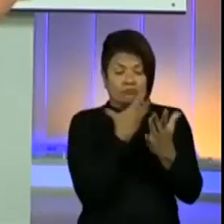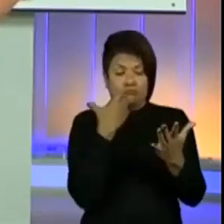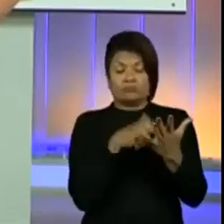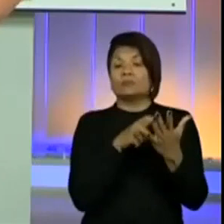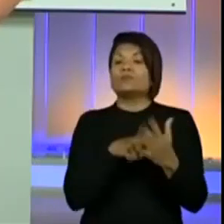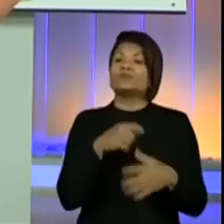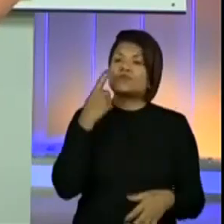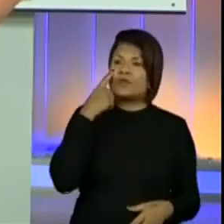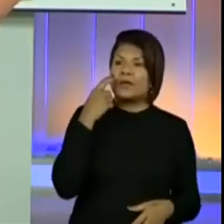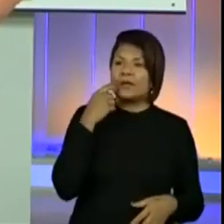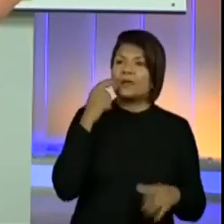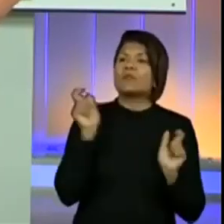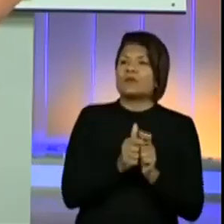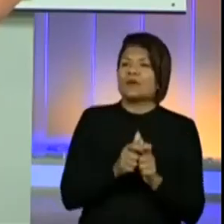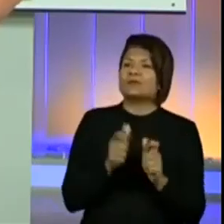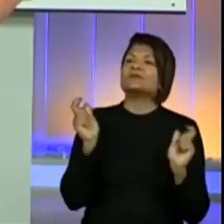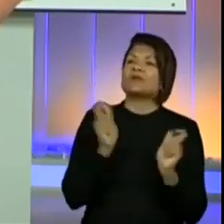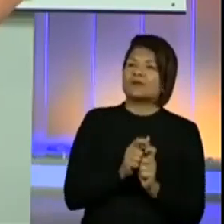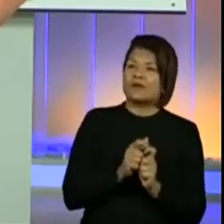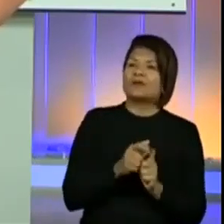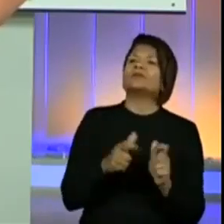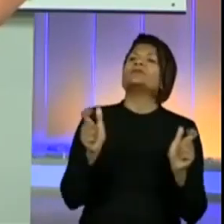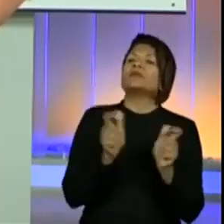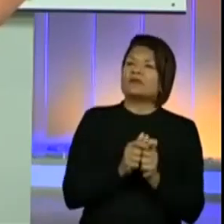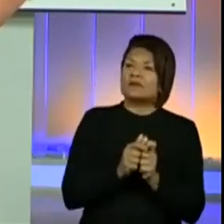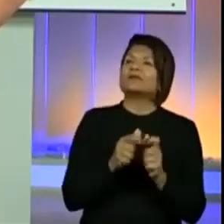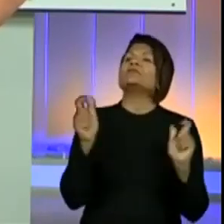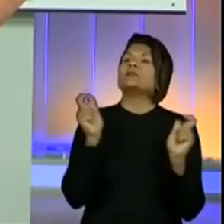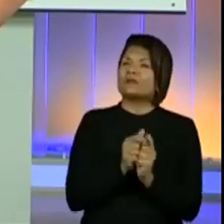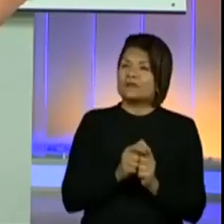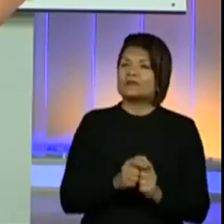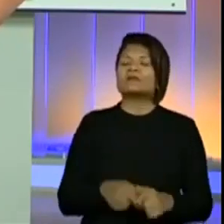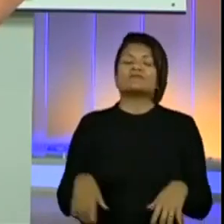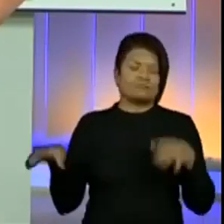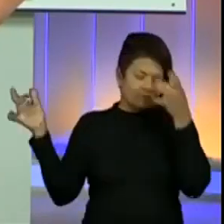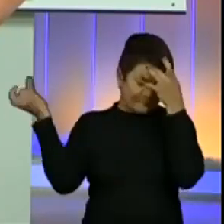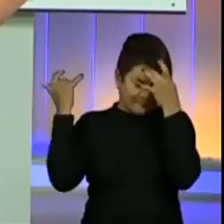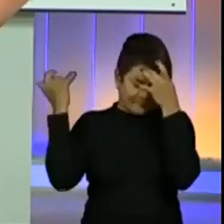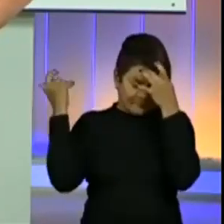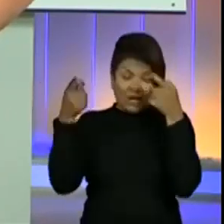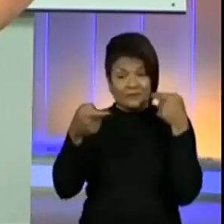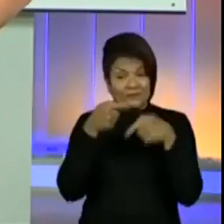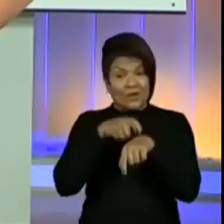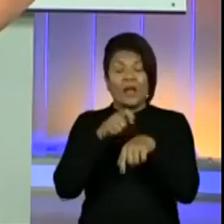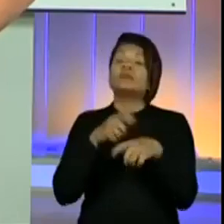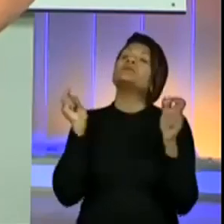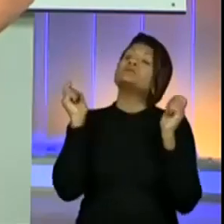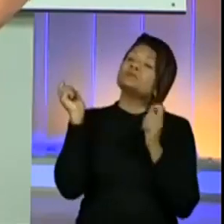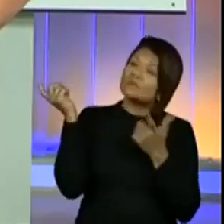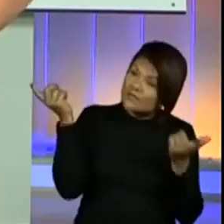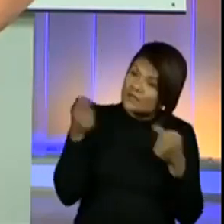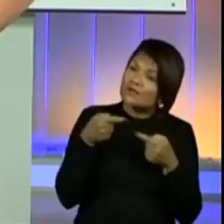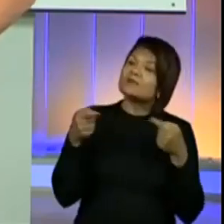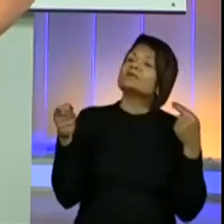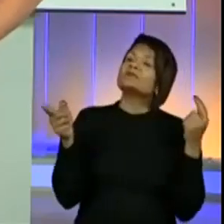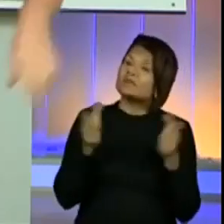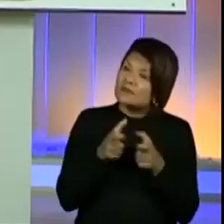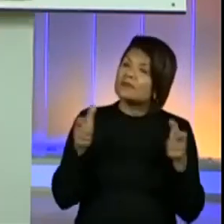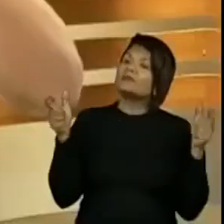ver. Menores, menores, menores, menores. O oráculo me avisou que está acabando a minha aula. Menores, menores,